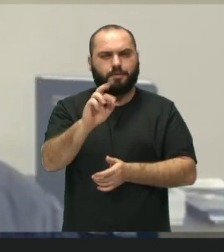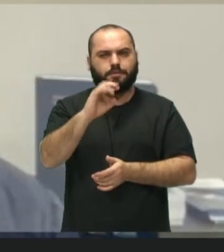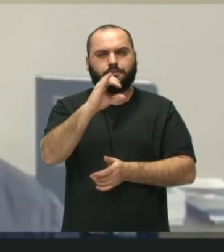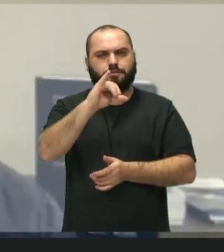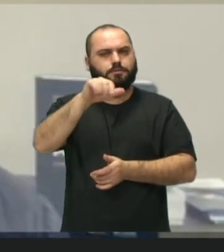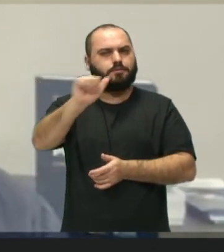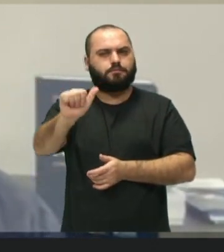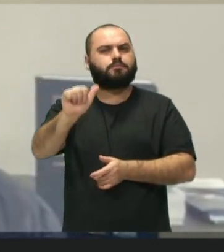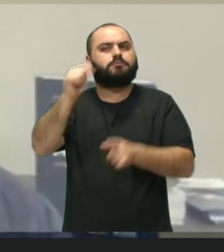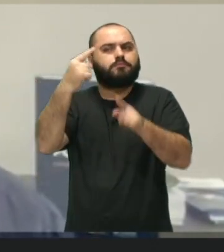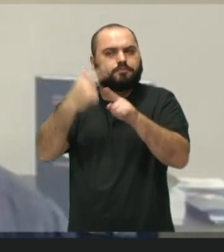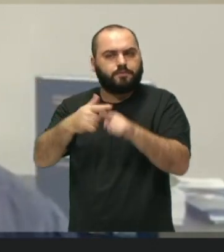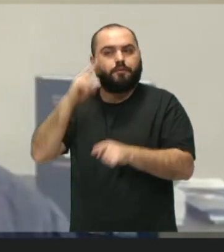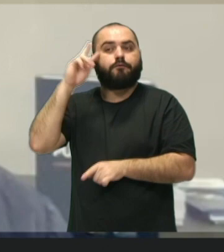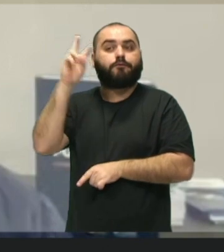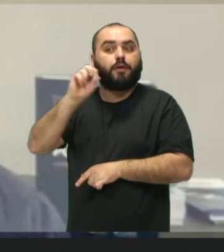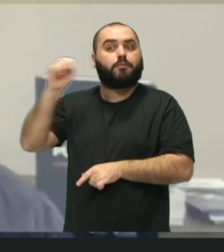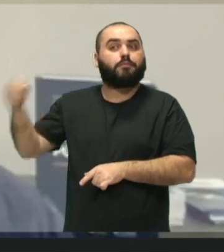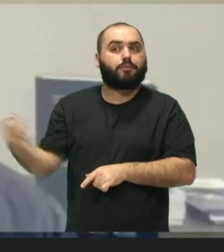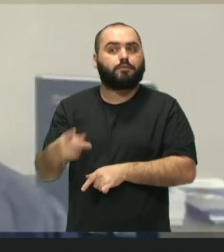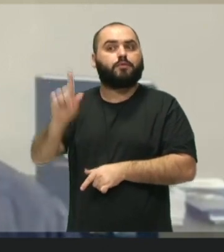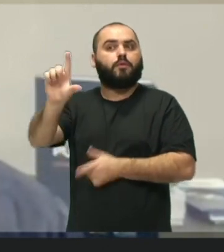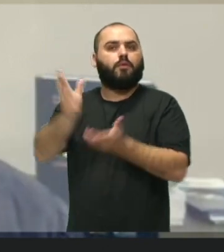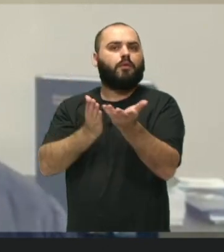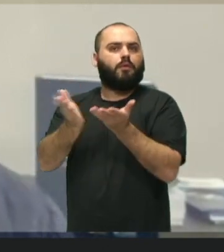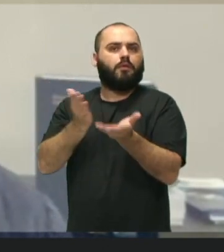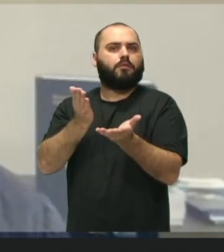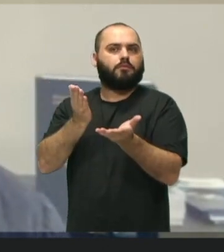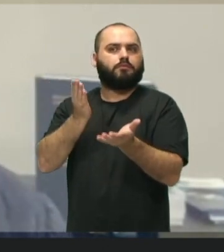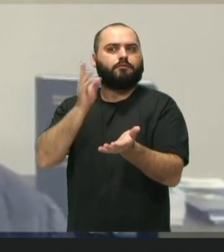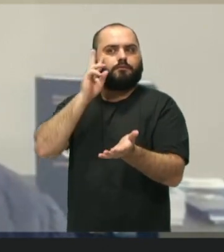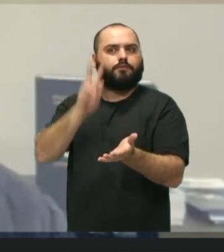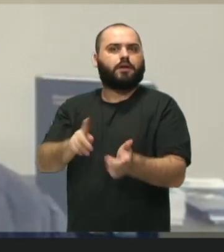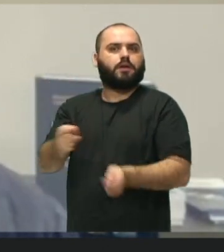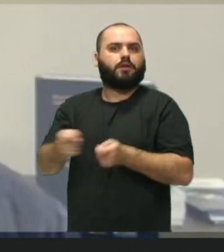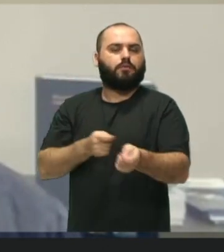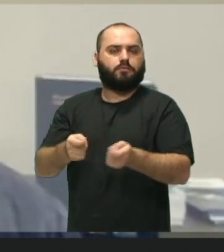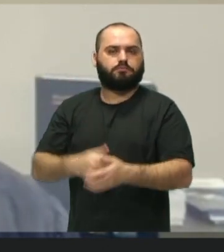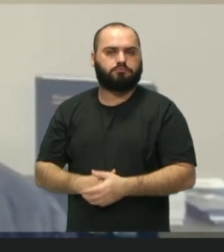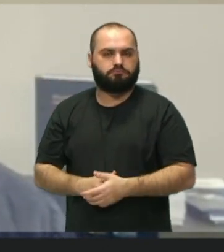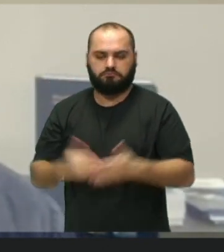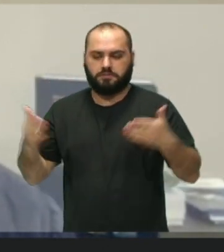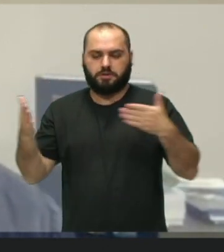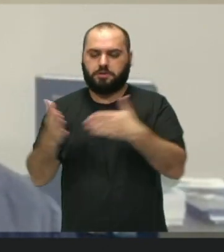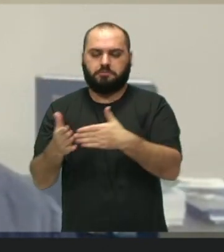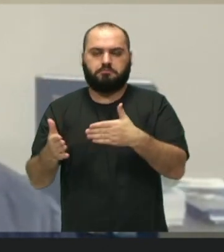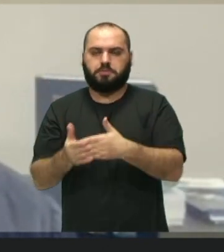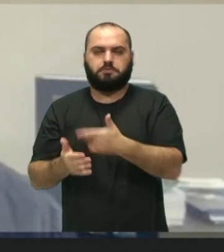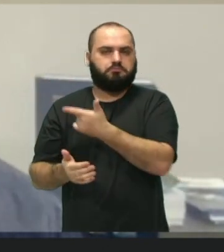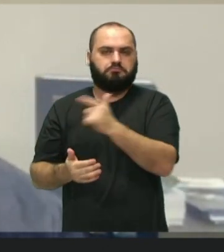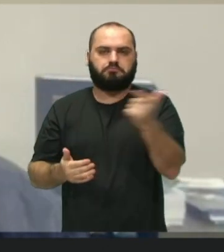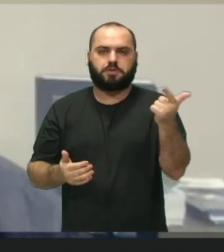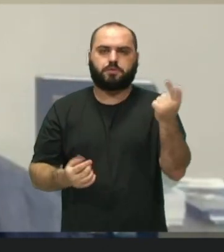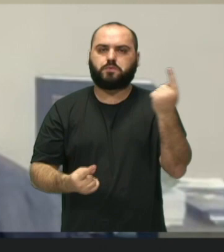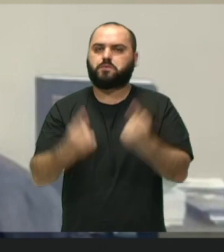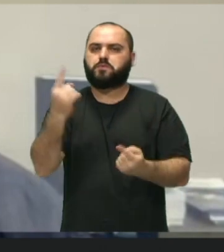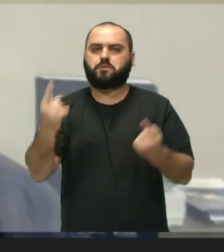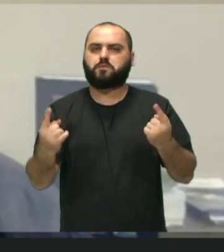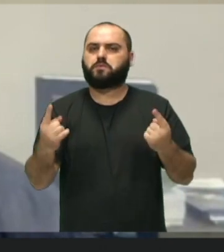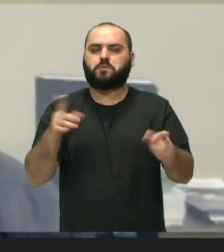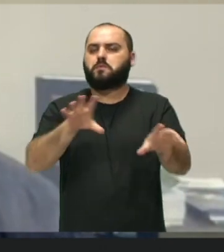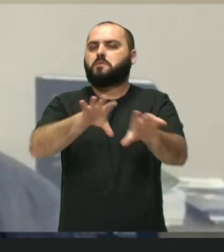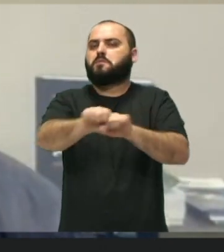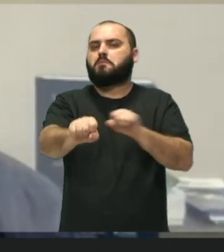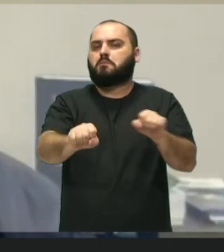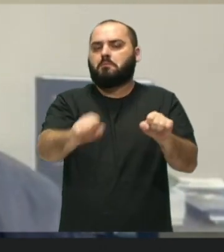com as licitações porque ele vê oportunidades, ele vê negócio. Sabe? Então não há restrição quanto a qual é a formação da